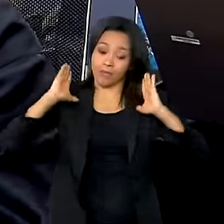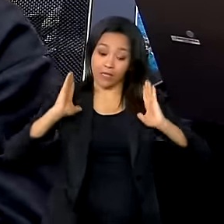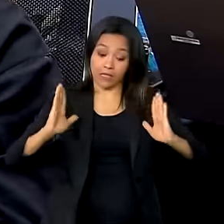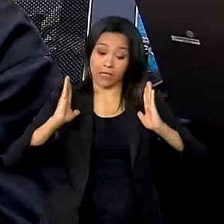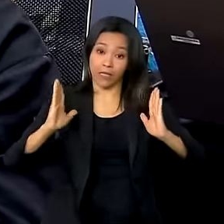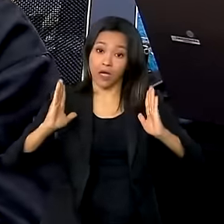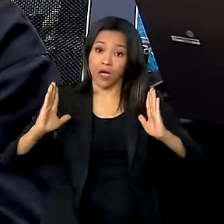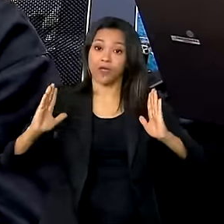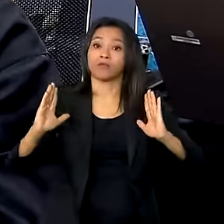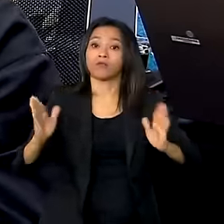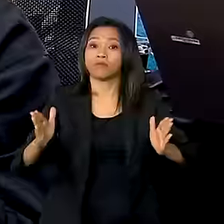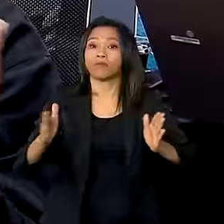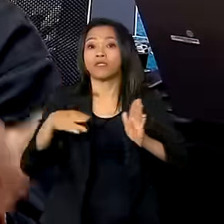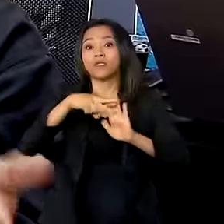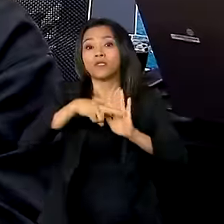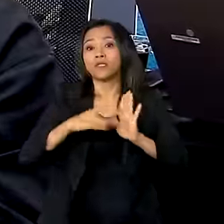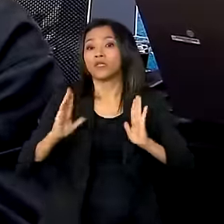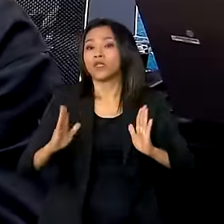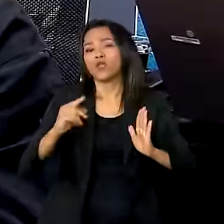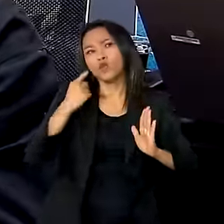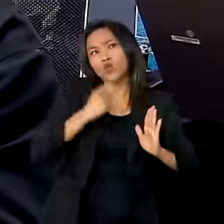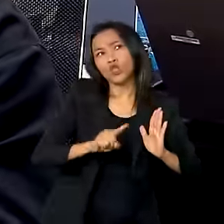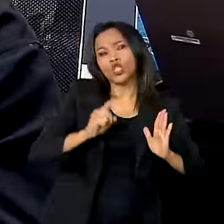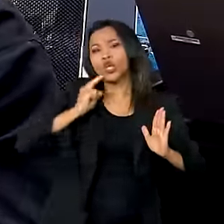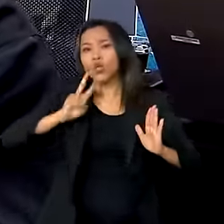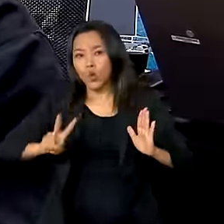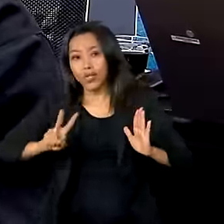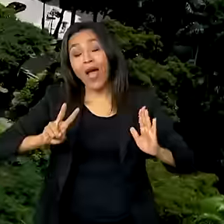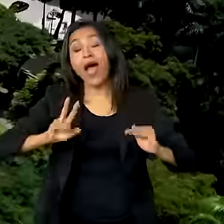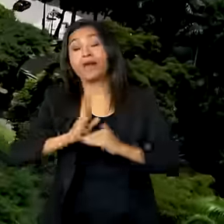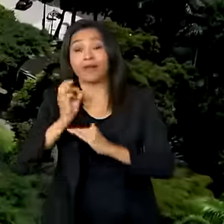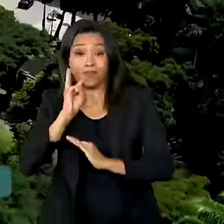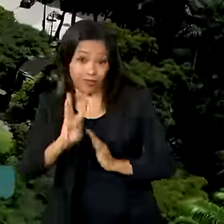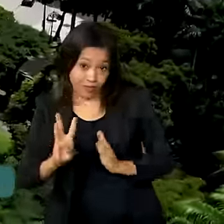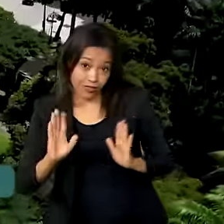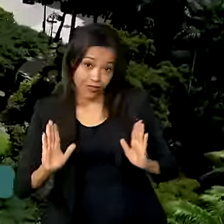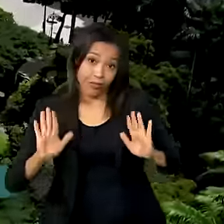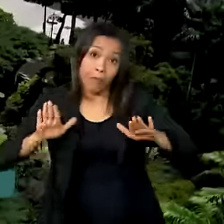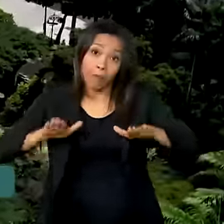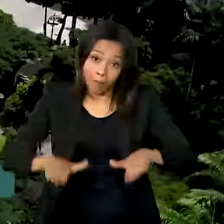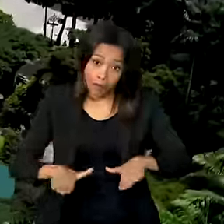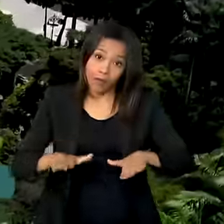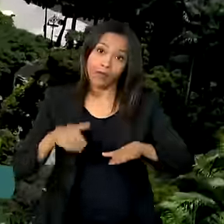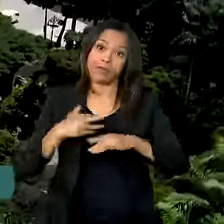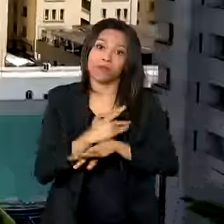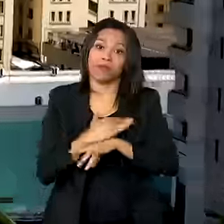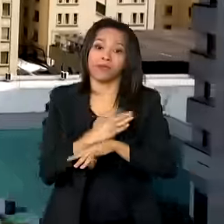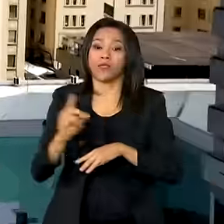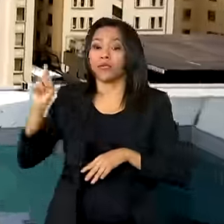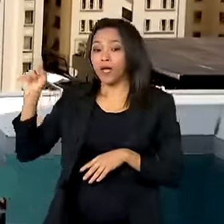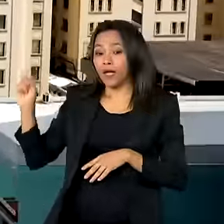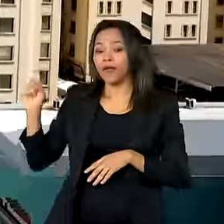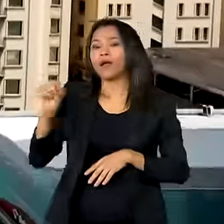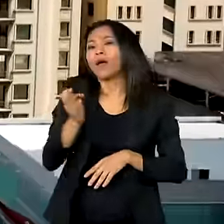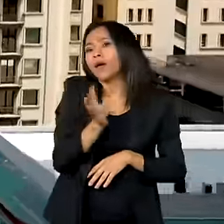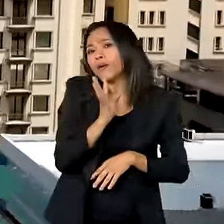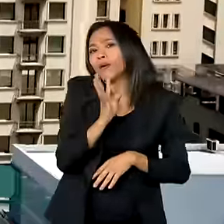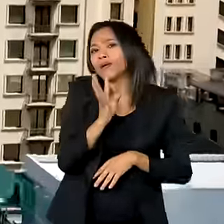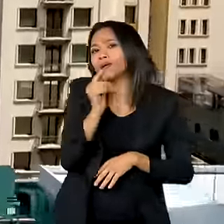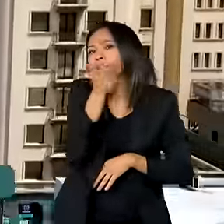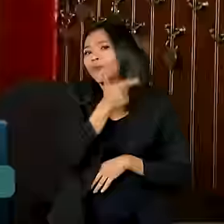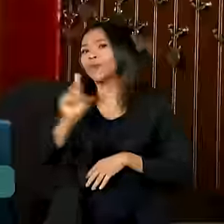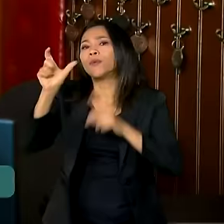comum quanto 48 horas. Pode ser um dia, dois, até três. Com a parada estendida para conhecer um